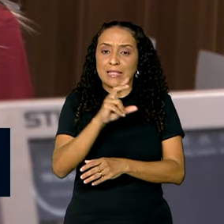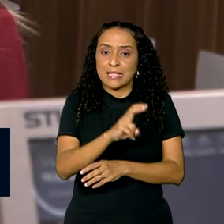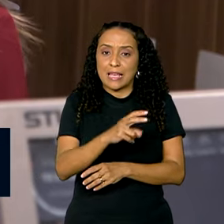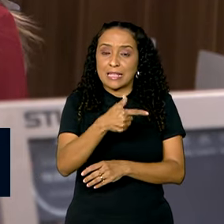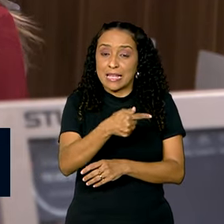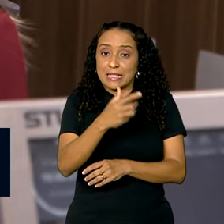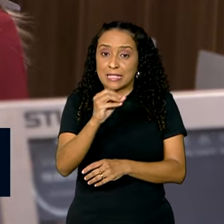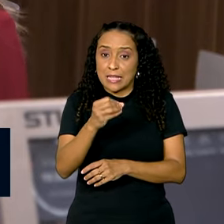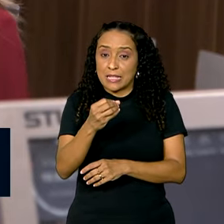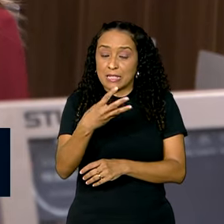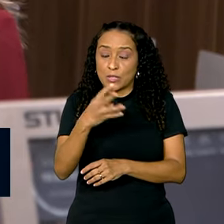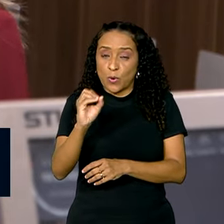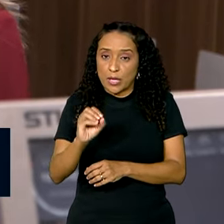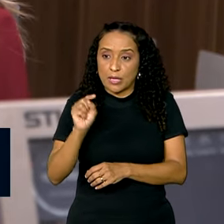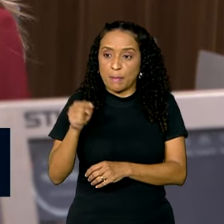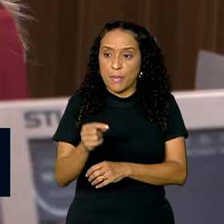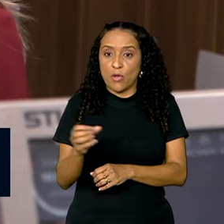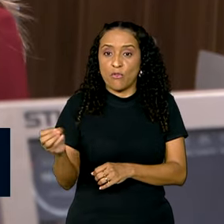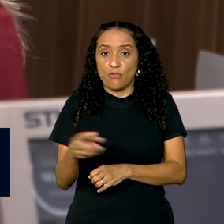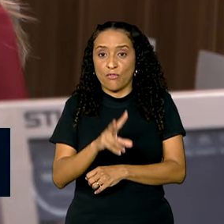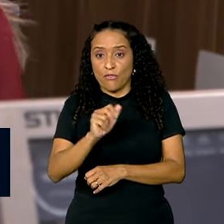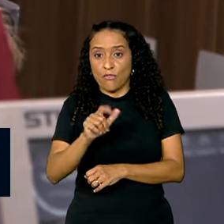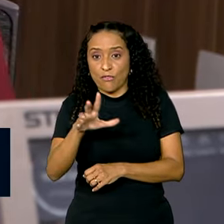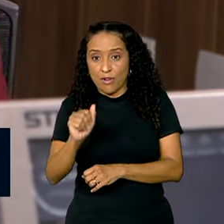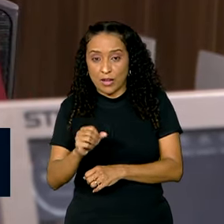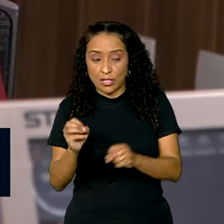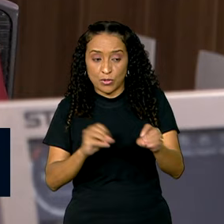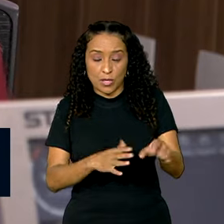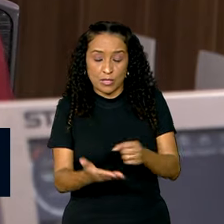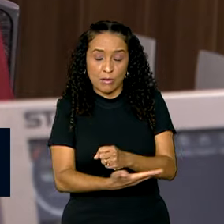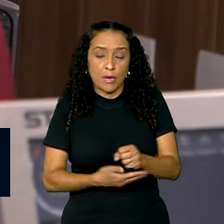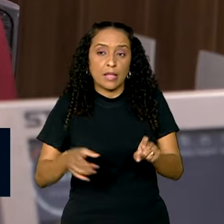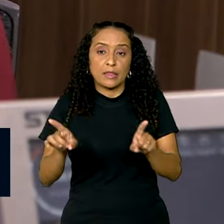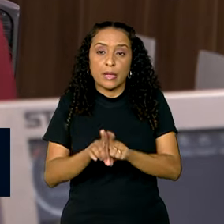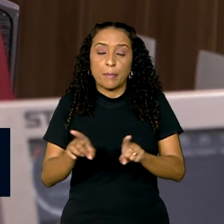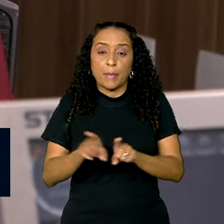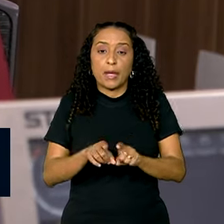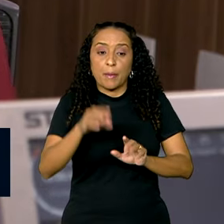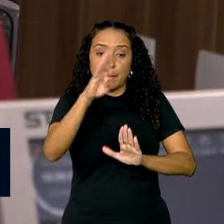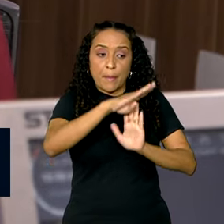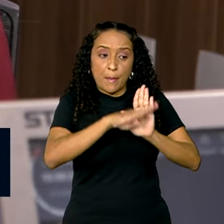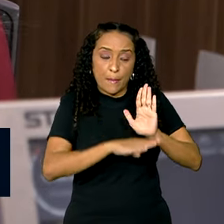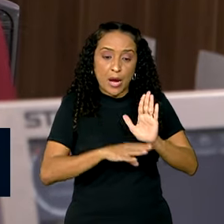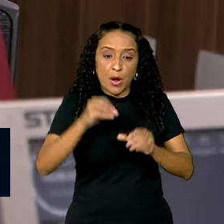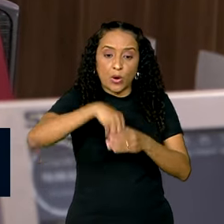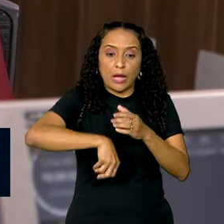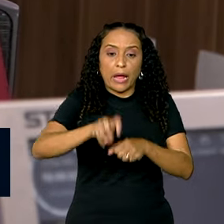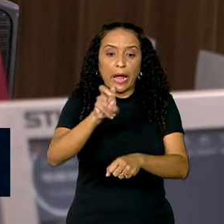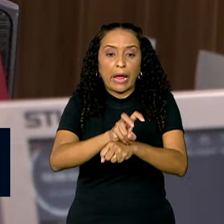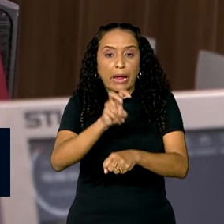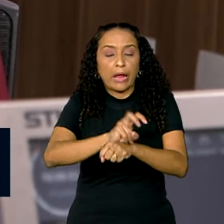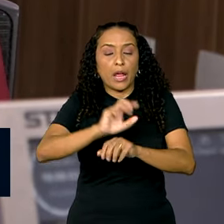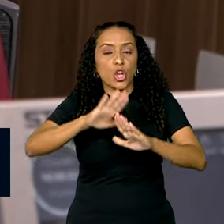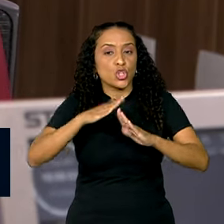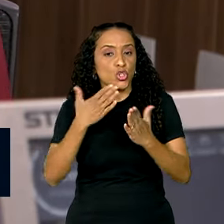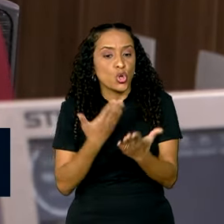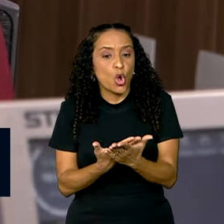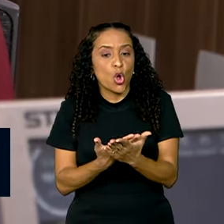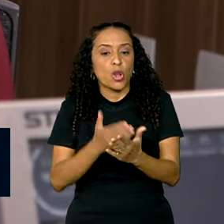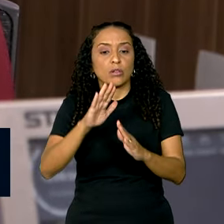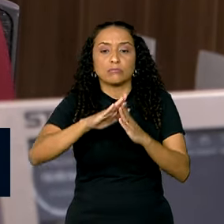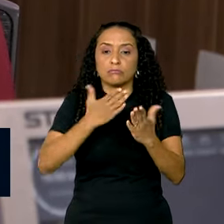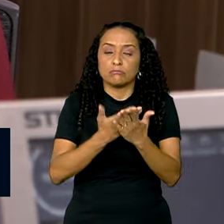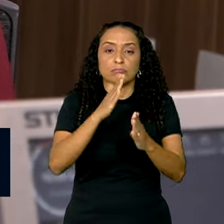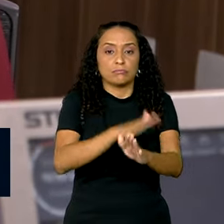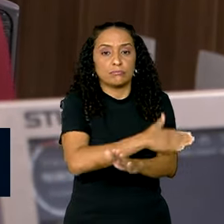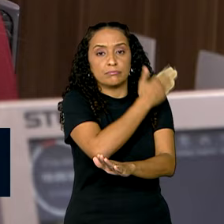740.000 novas vagas na Educação Básica e compreendendo também nesse plano creches escolas né escolas de